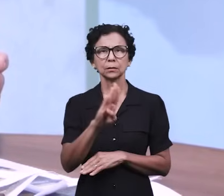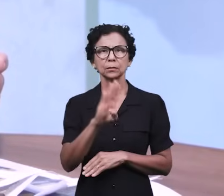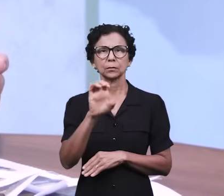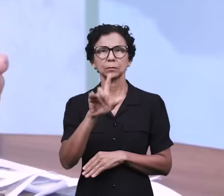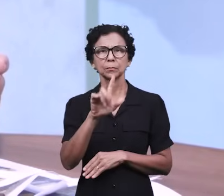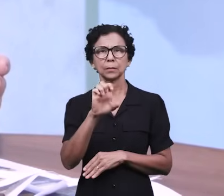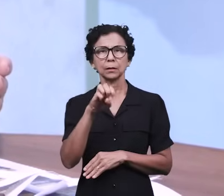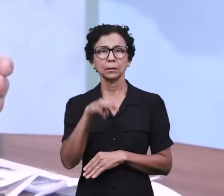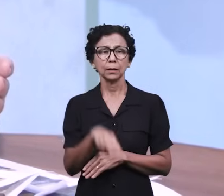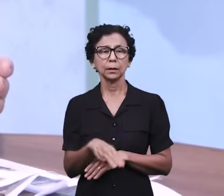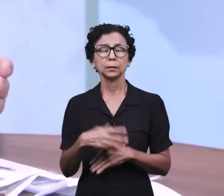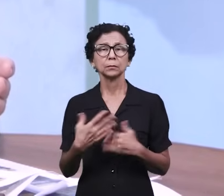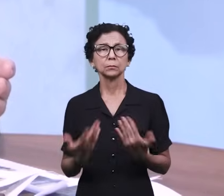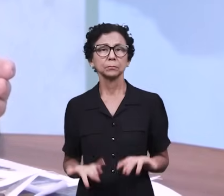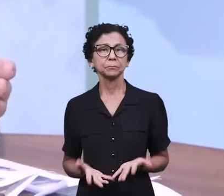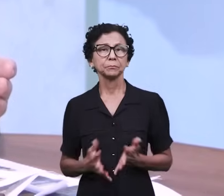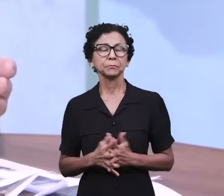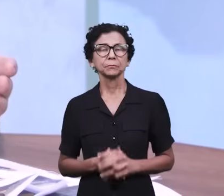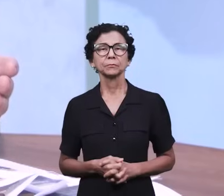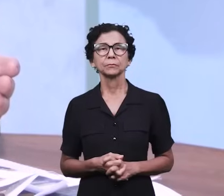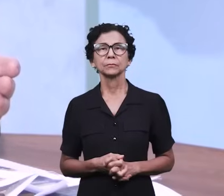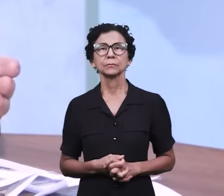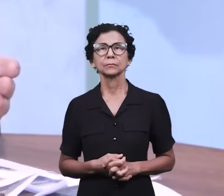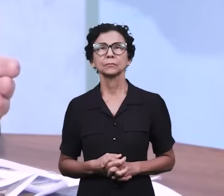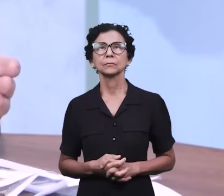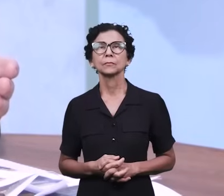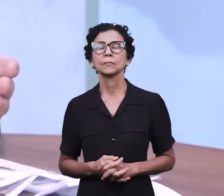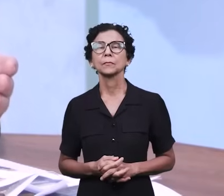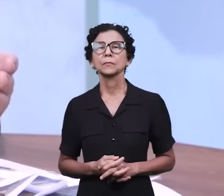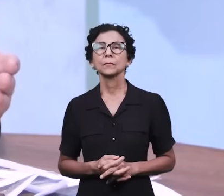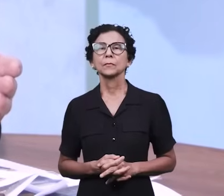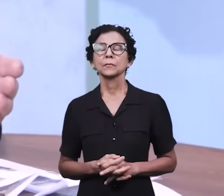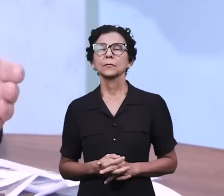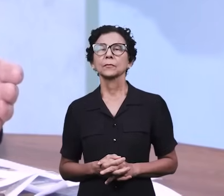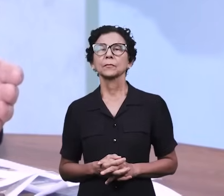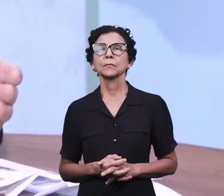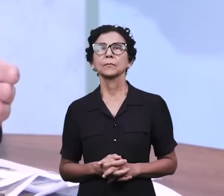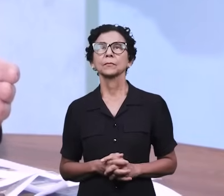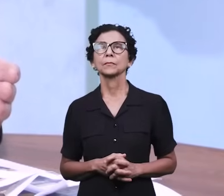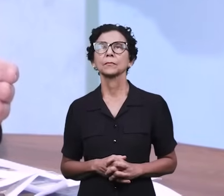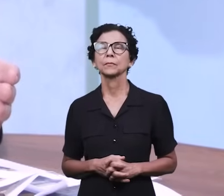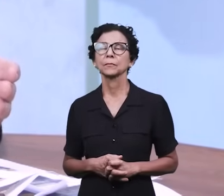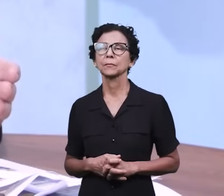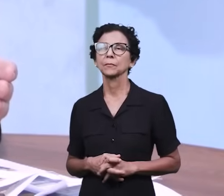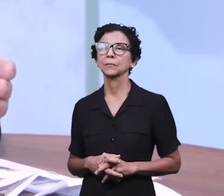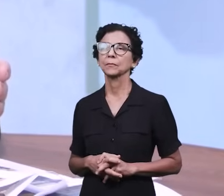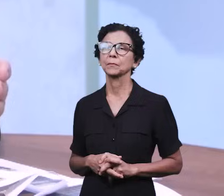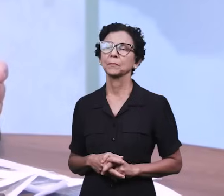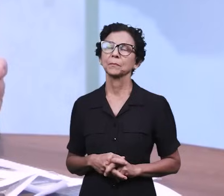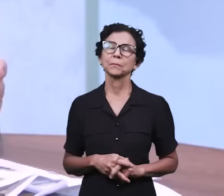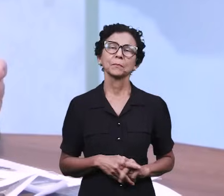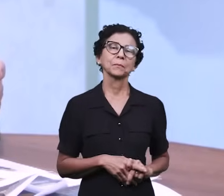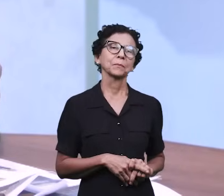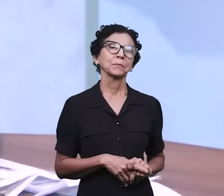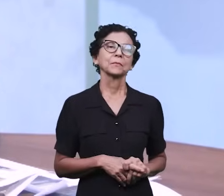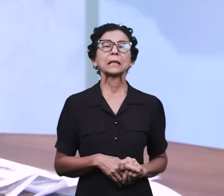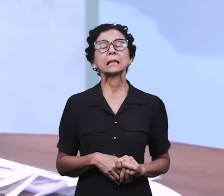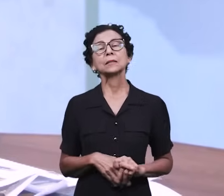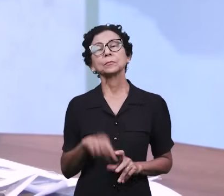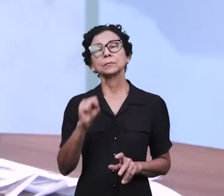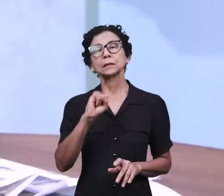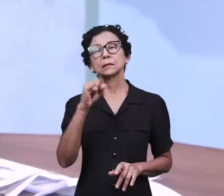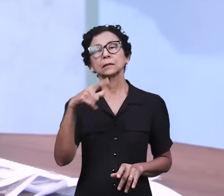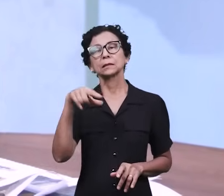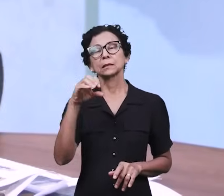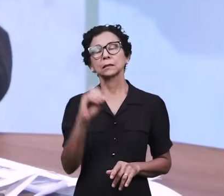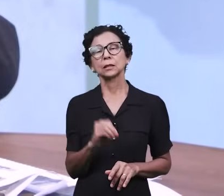convertemos ao Senhor, nós passamos a ser cidadãos do céu, cidadãos de Jerusalém, mas da Jerusalém celestial. Bom, depois